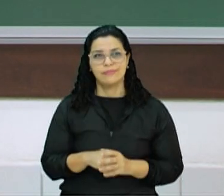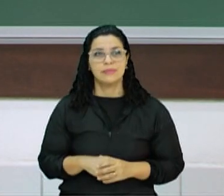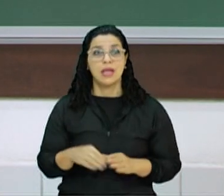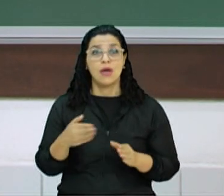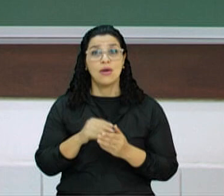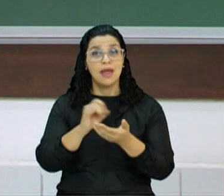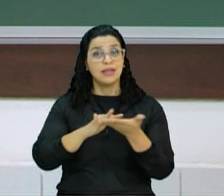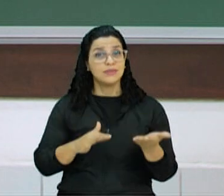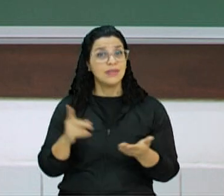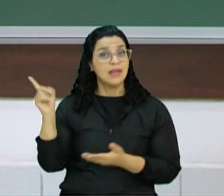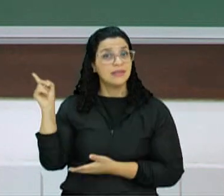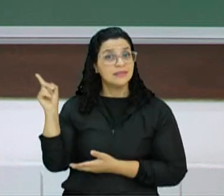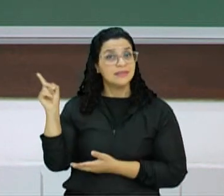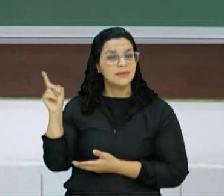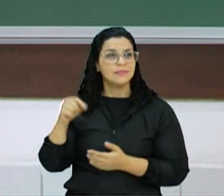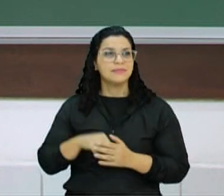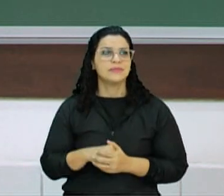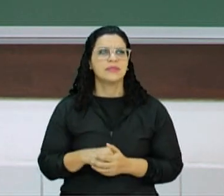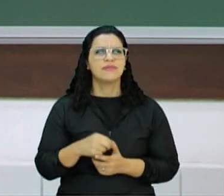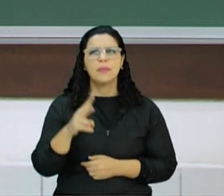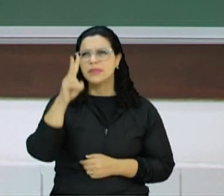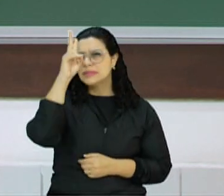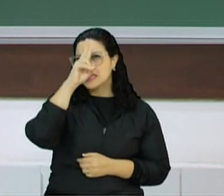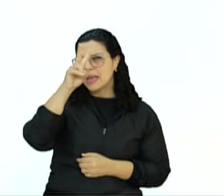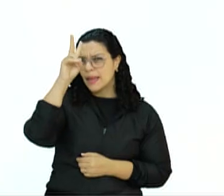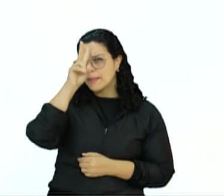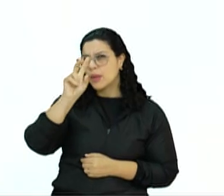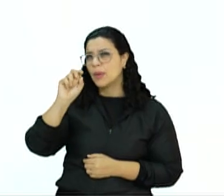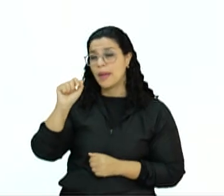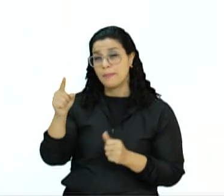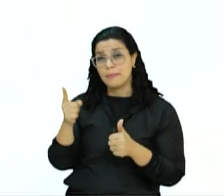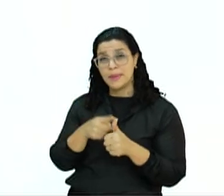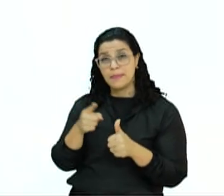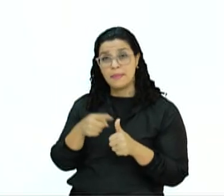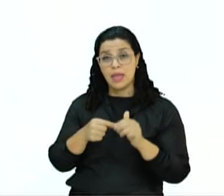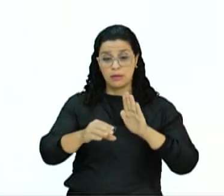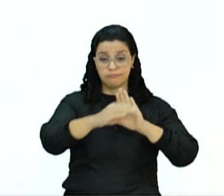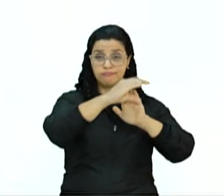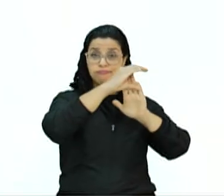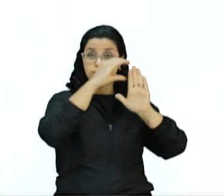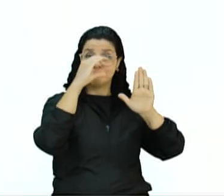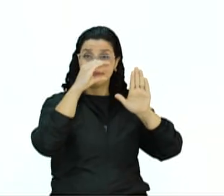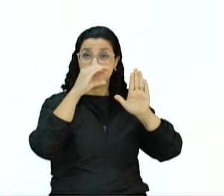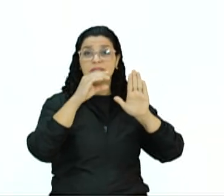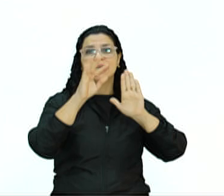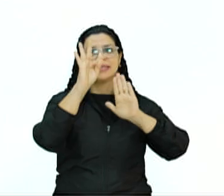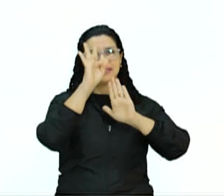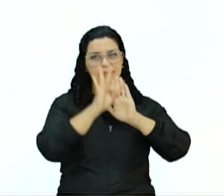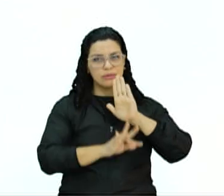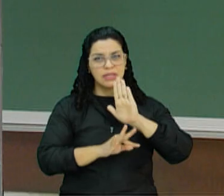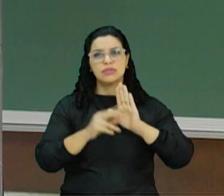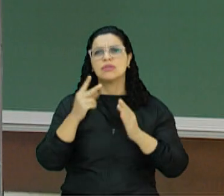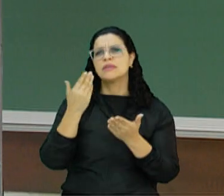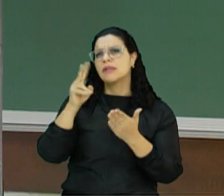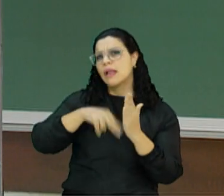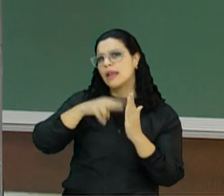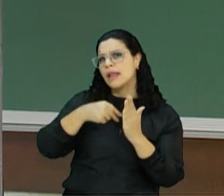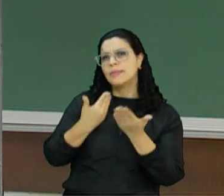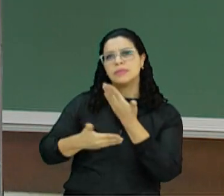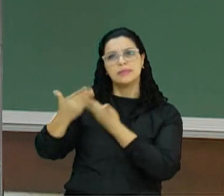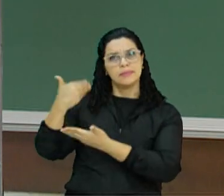Outra atividade antes do conto. Vamos relembrar a primeira parte do conto iniciada na aula